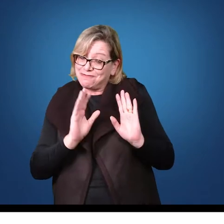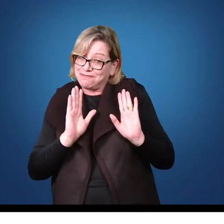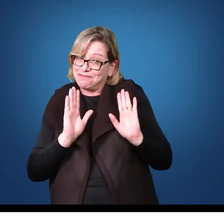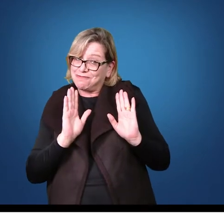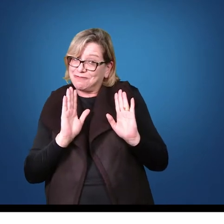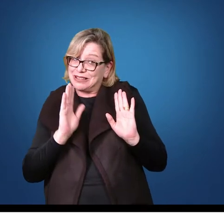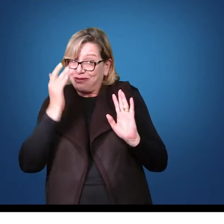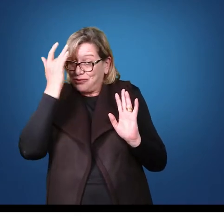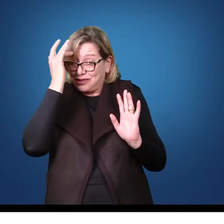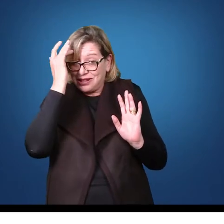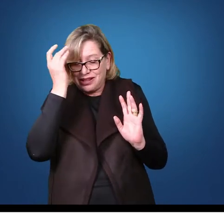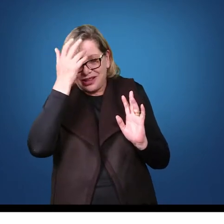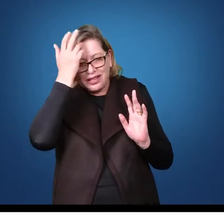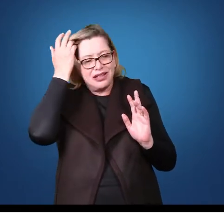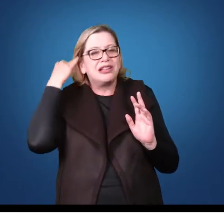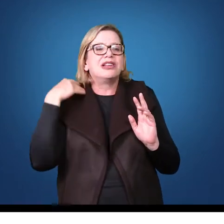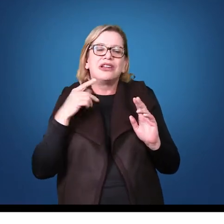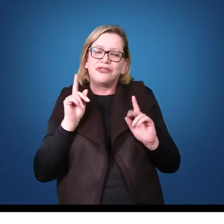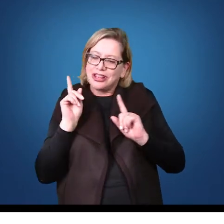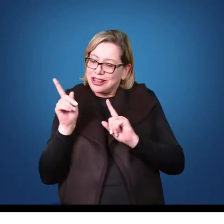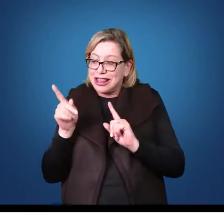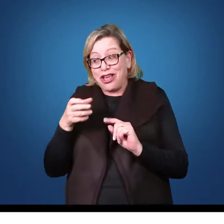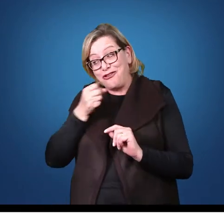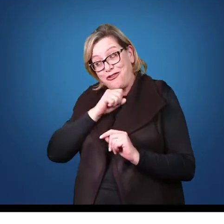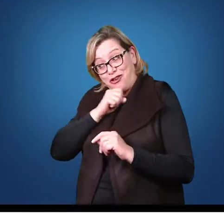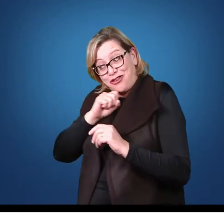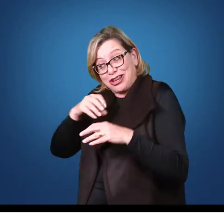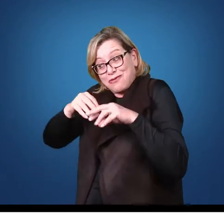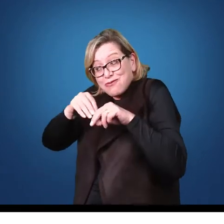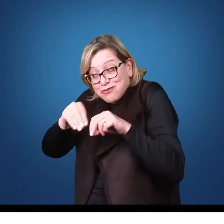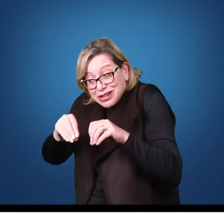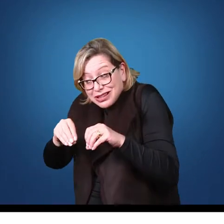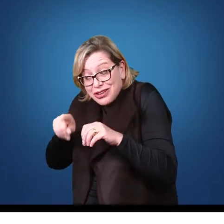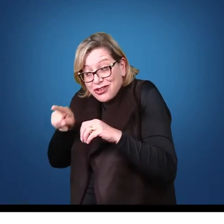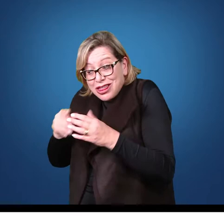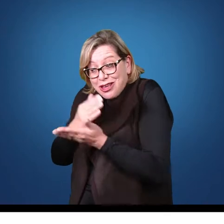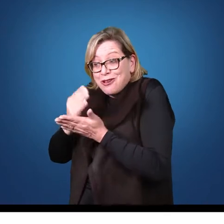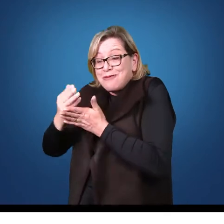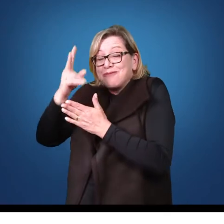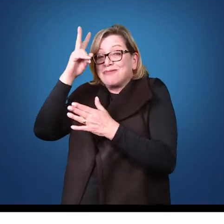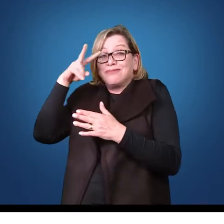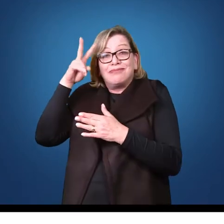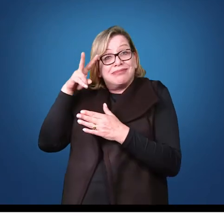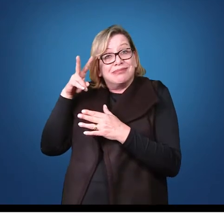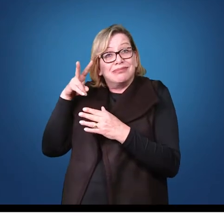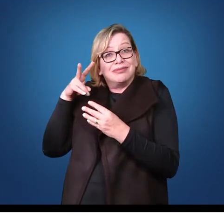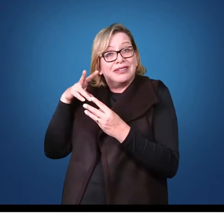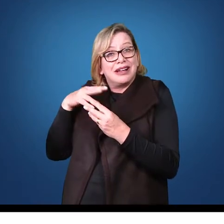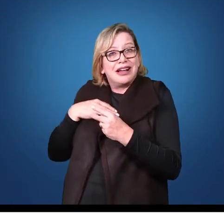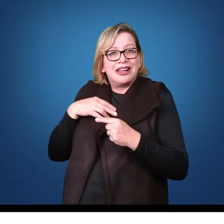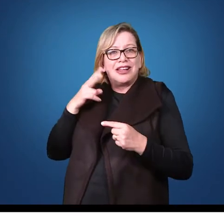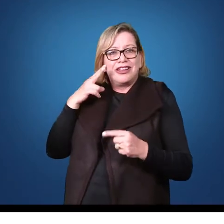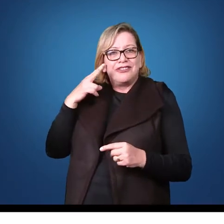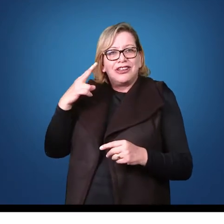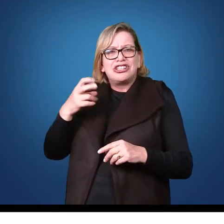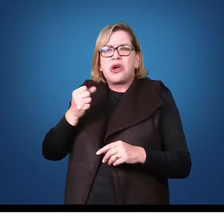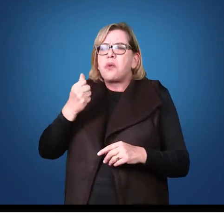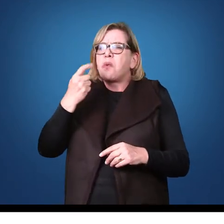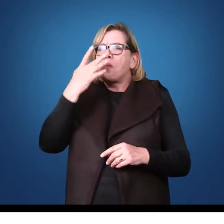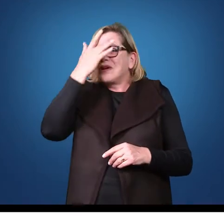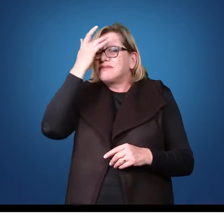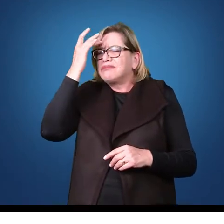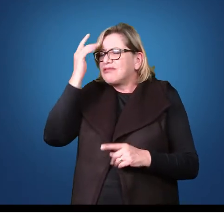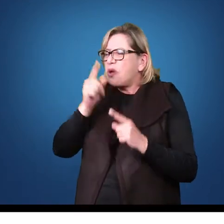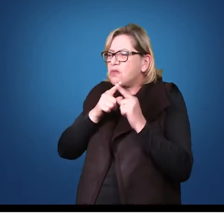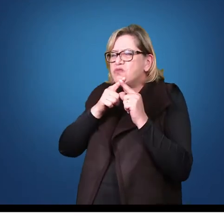esse negócio. Vovô, vovô, você que plantou, você que começou essa história. Mas olha quantos estão lá para te